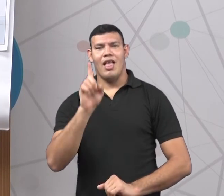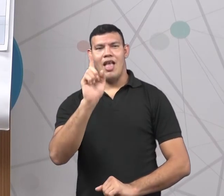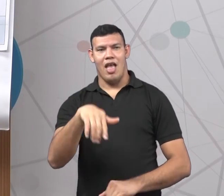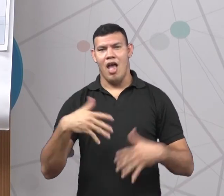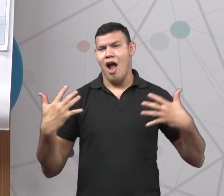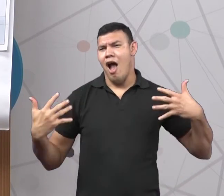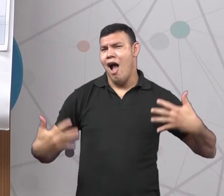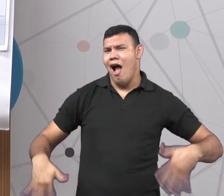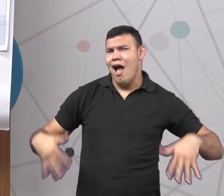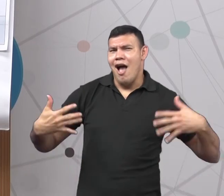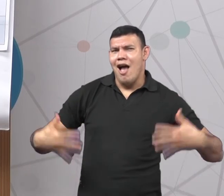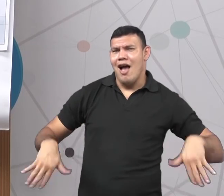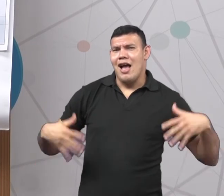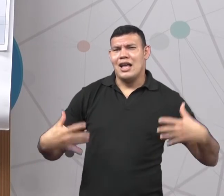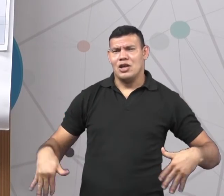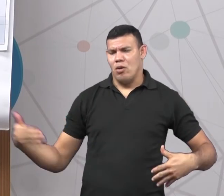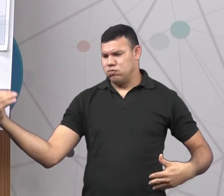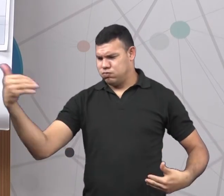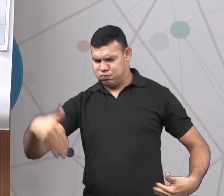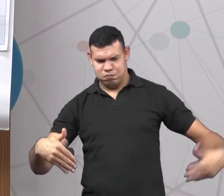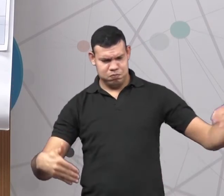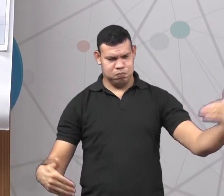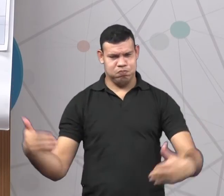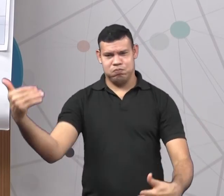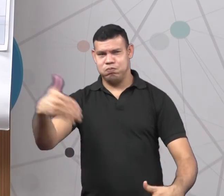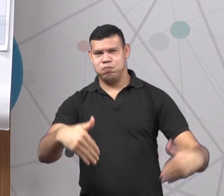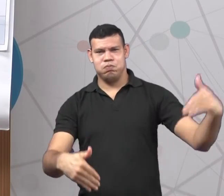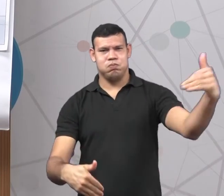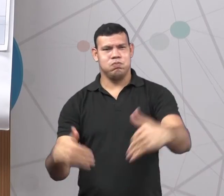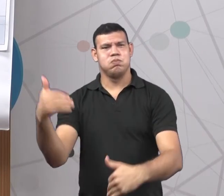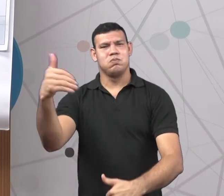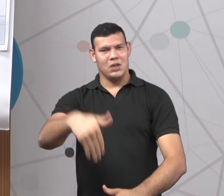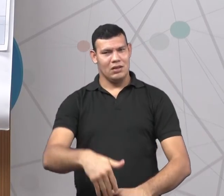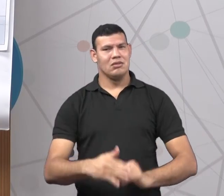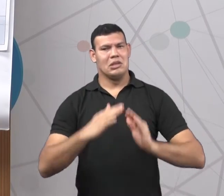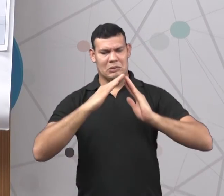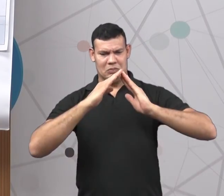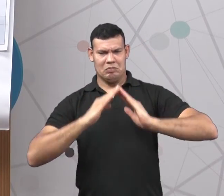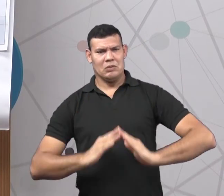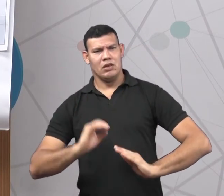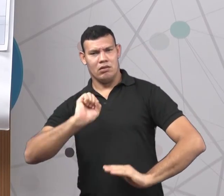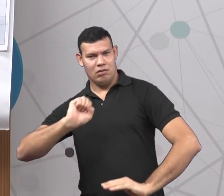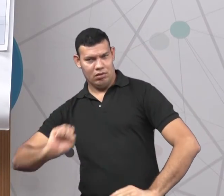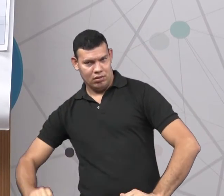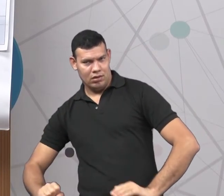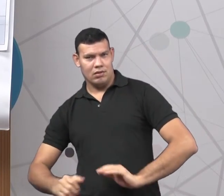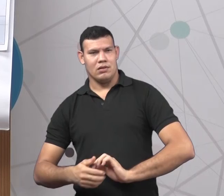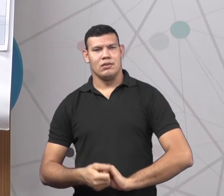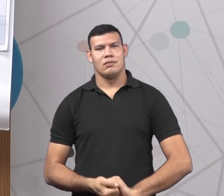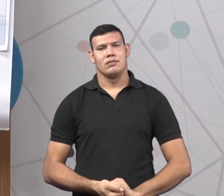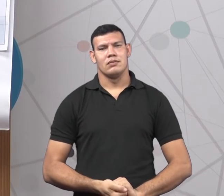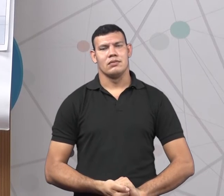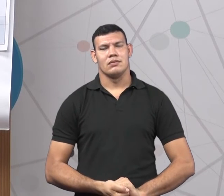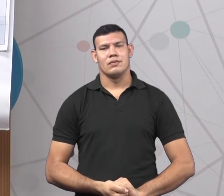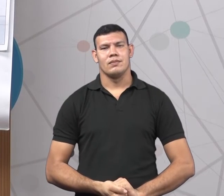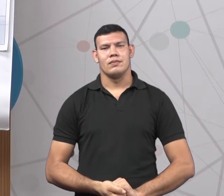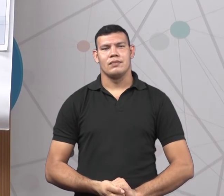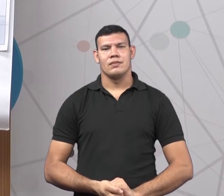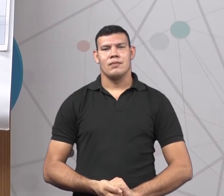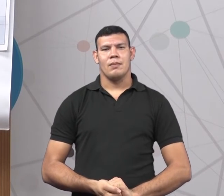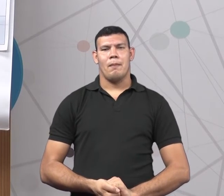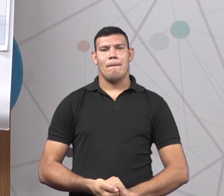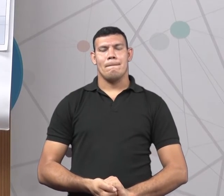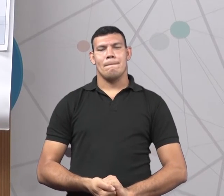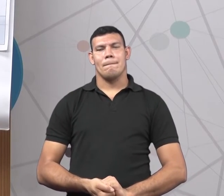1.163.575 pessoas que vieram de outro lugar para morar na região Sudeste. E